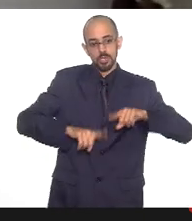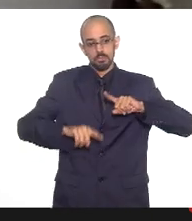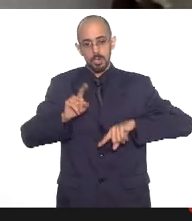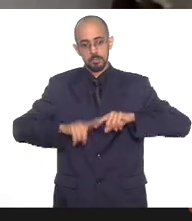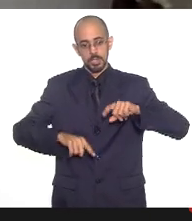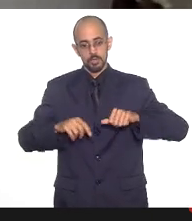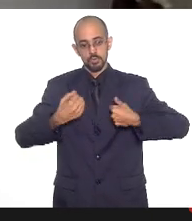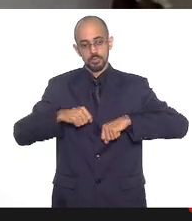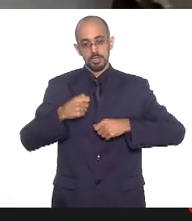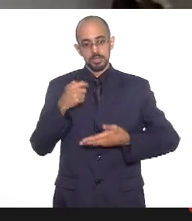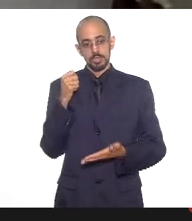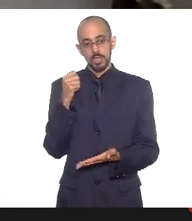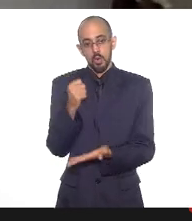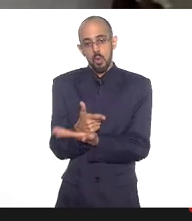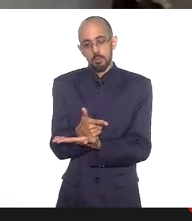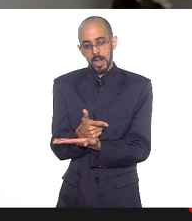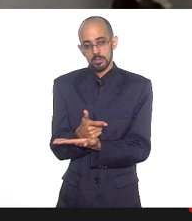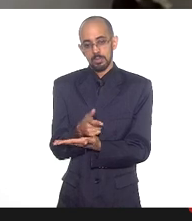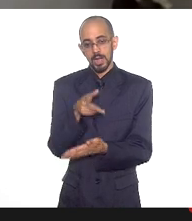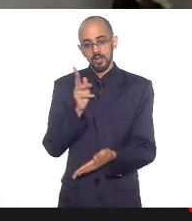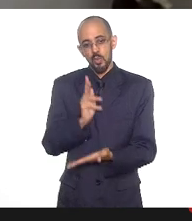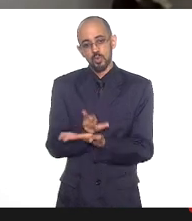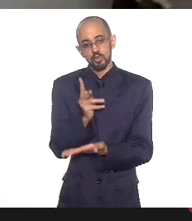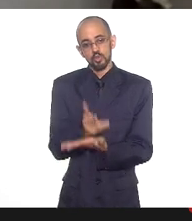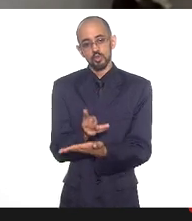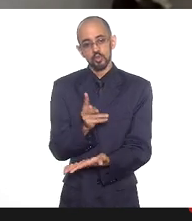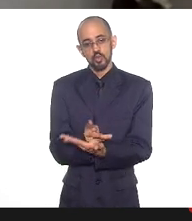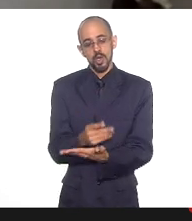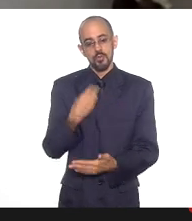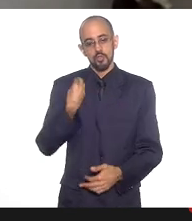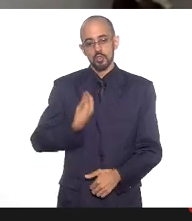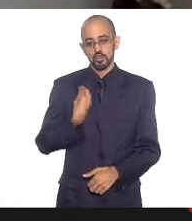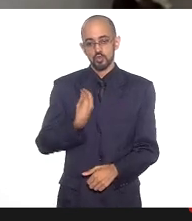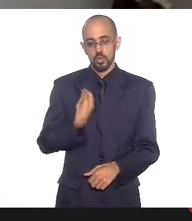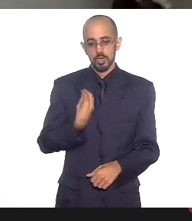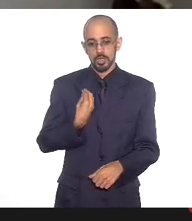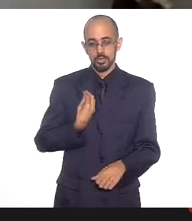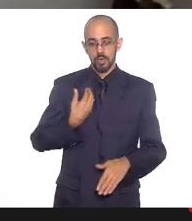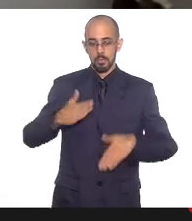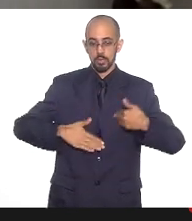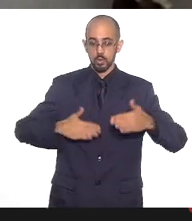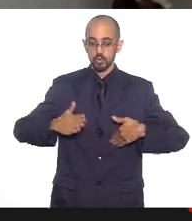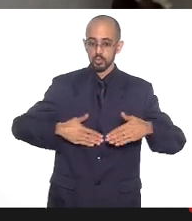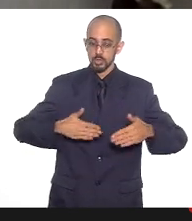né? Para que se possa dar continuidade à fase de produção